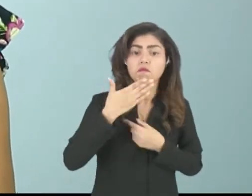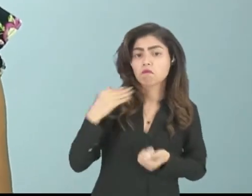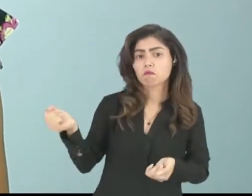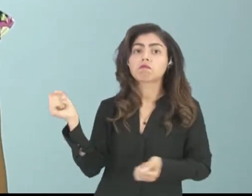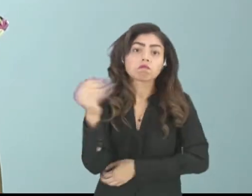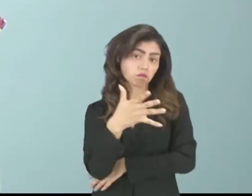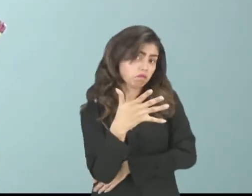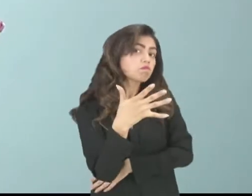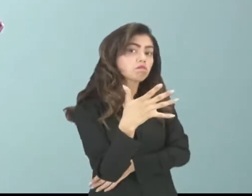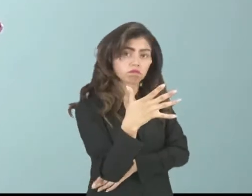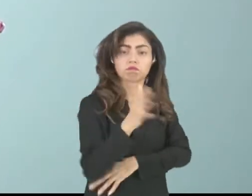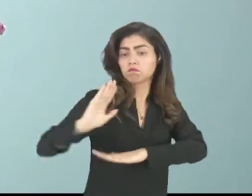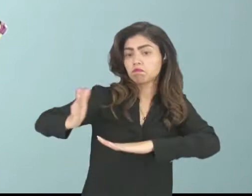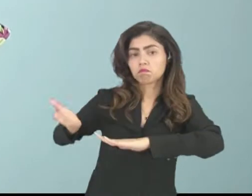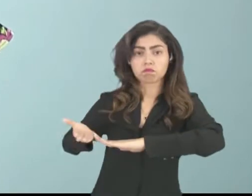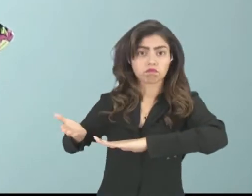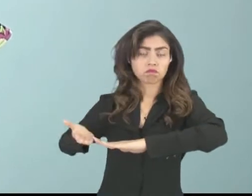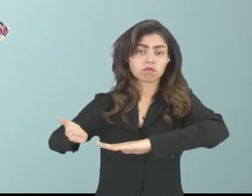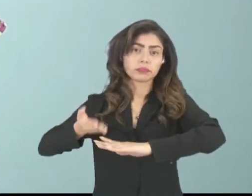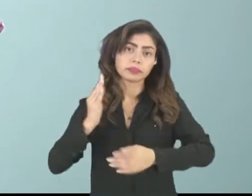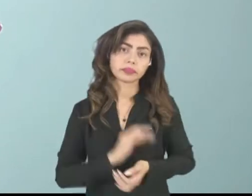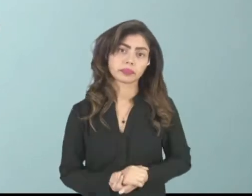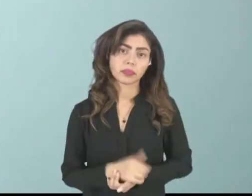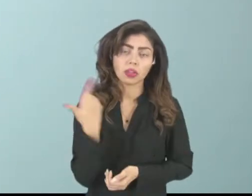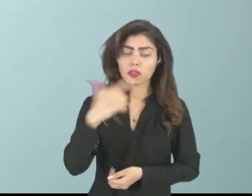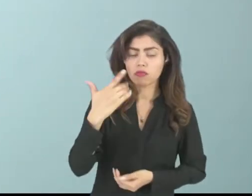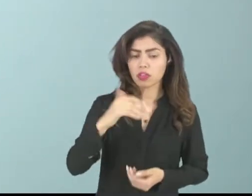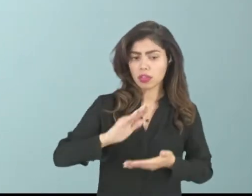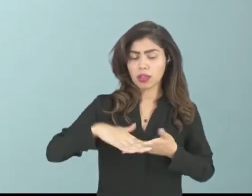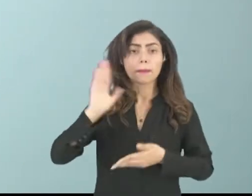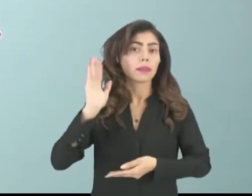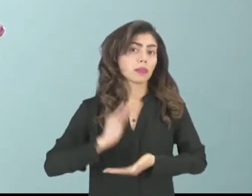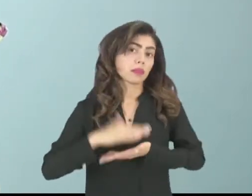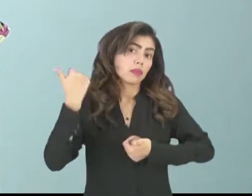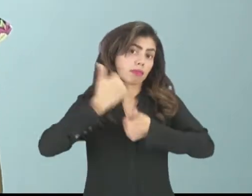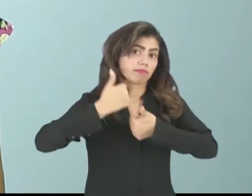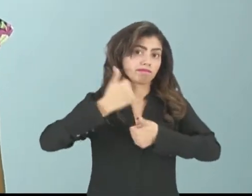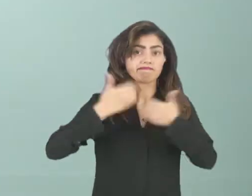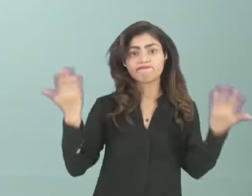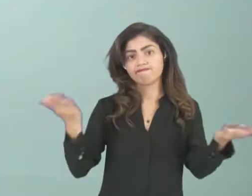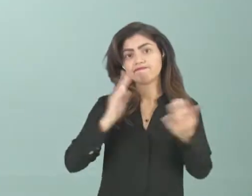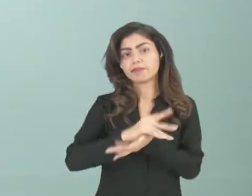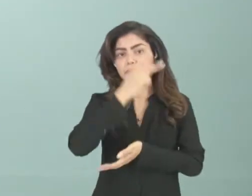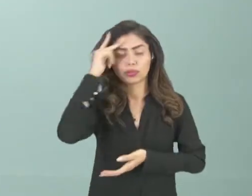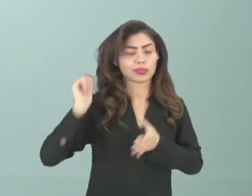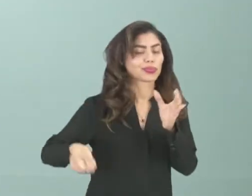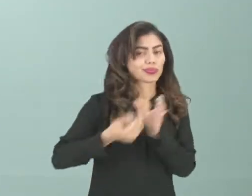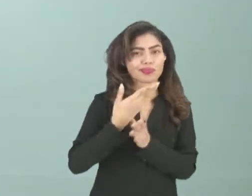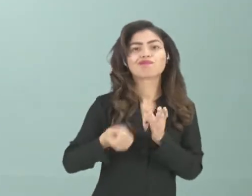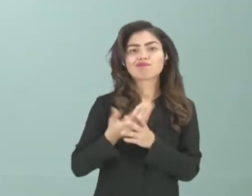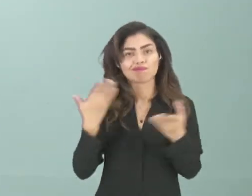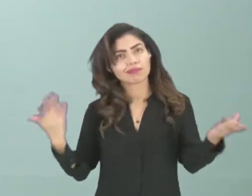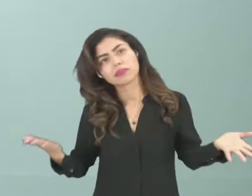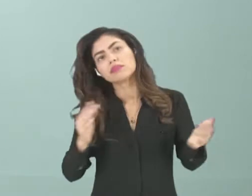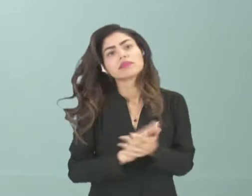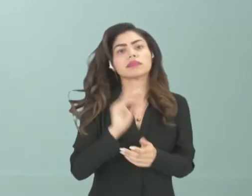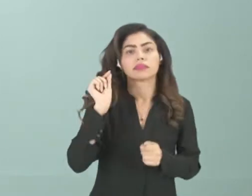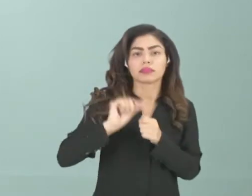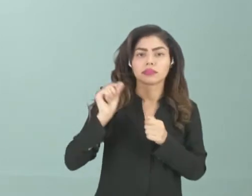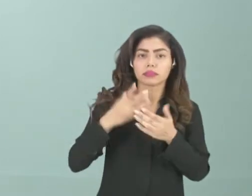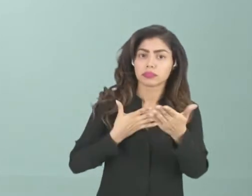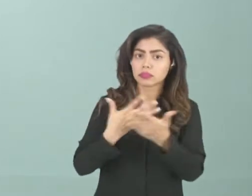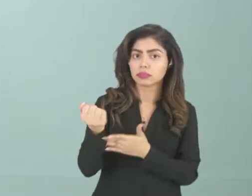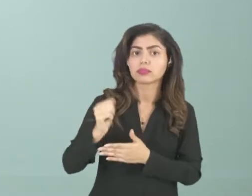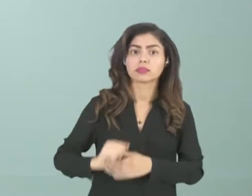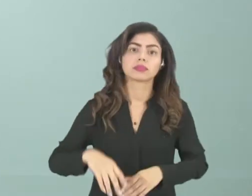e aí nós não tínhamos mais a mão de obra para oferecer para esse produtor rural. Então, o que ele vai fazer? Ele vai em